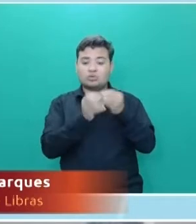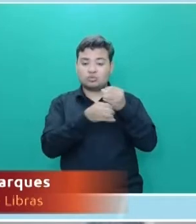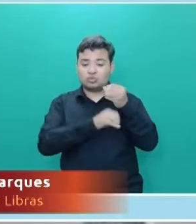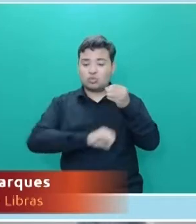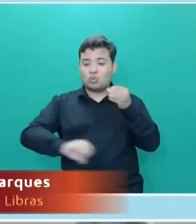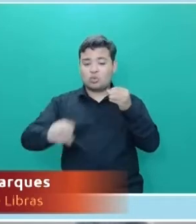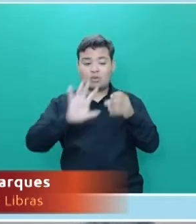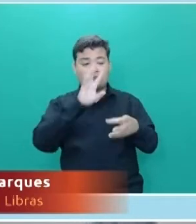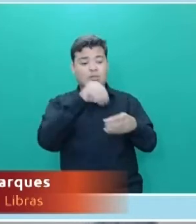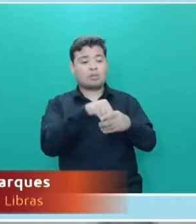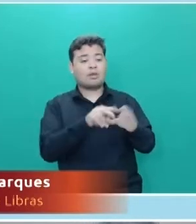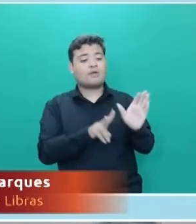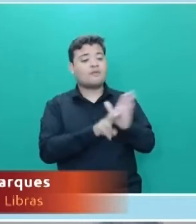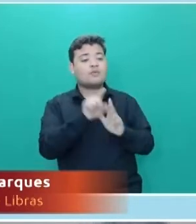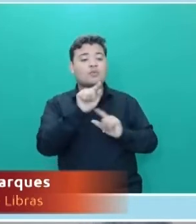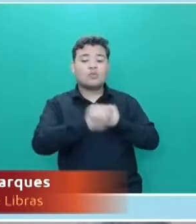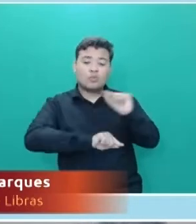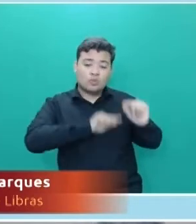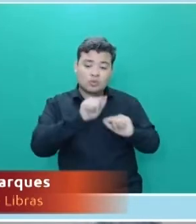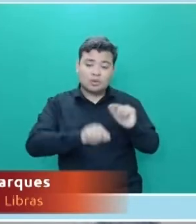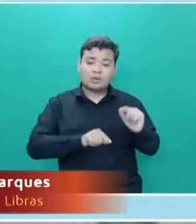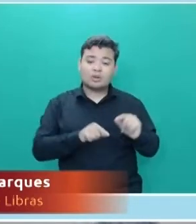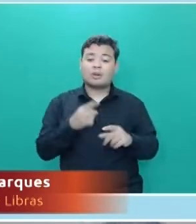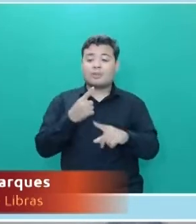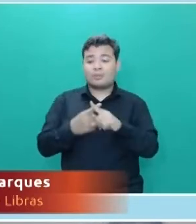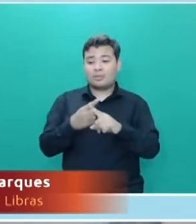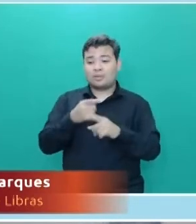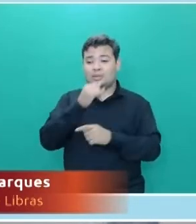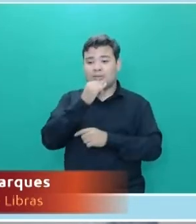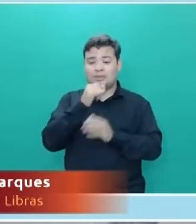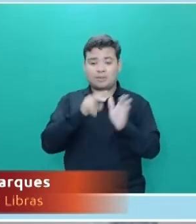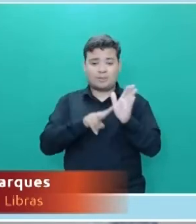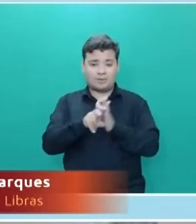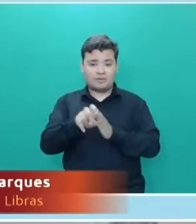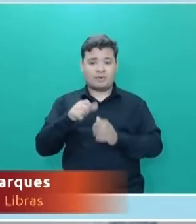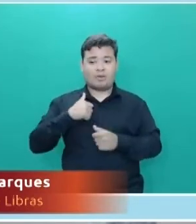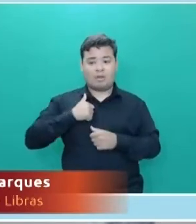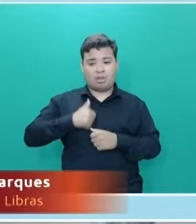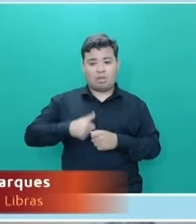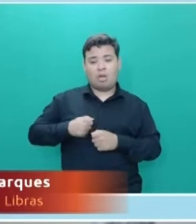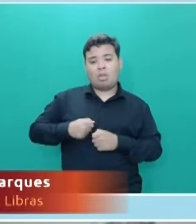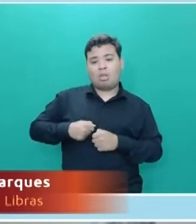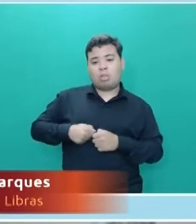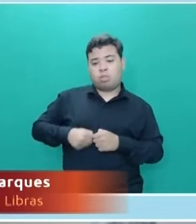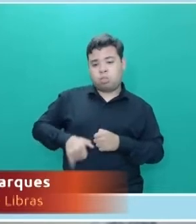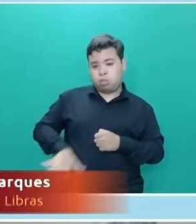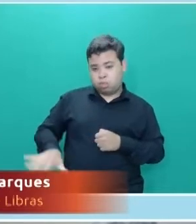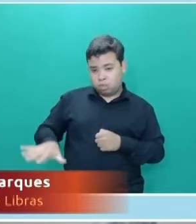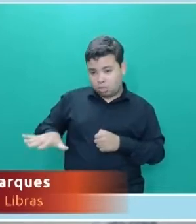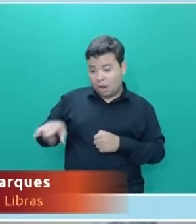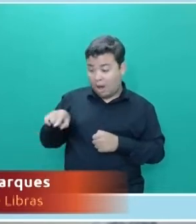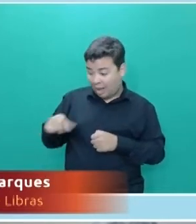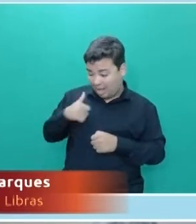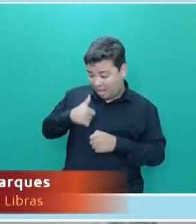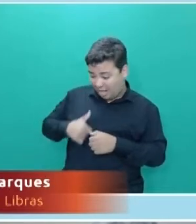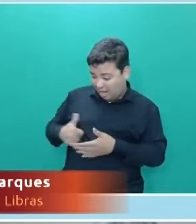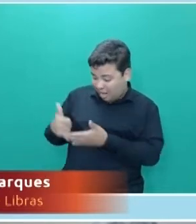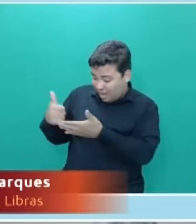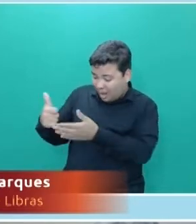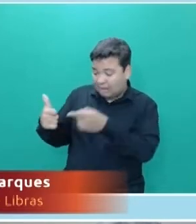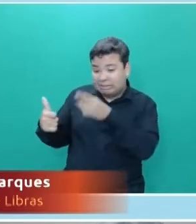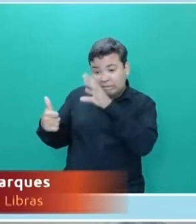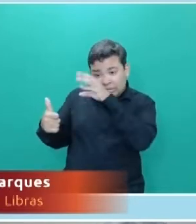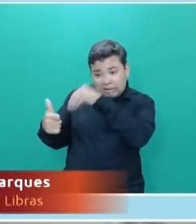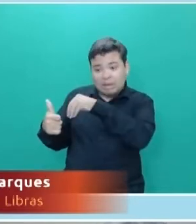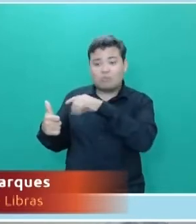essa eliminação fecal, né? Através das fezes. Então, regiões, principalmente regiões onde não há